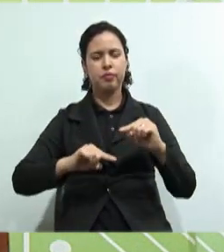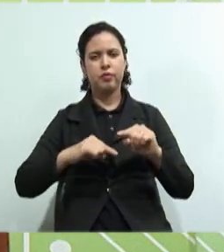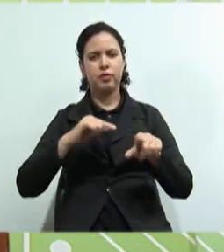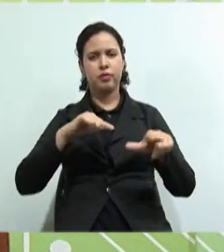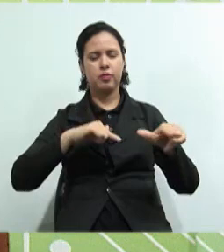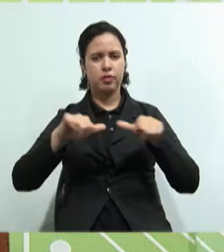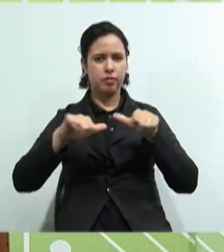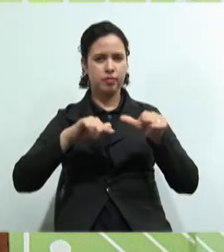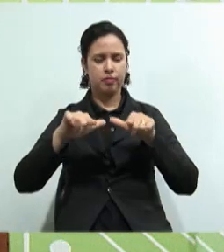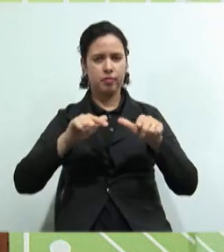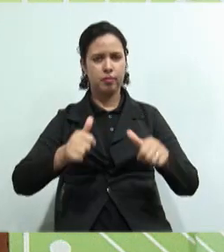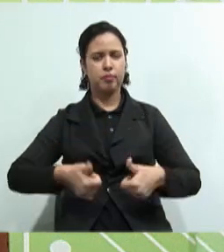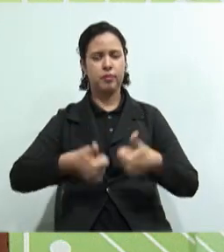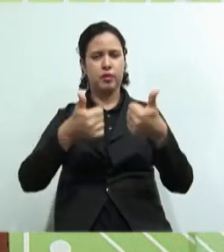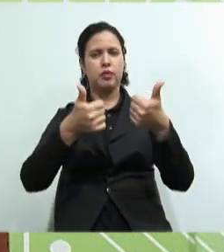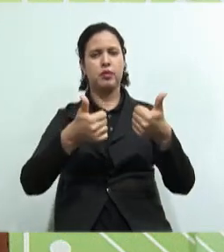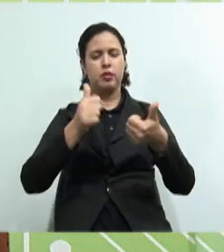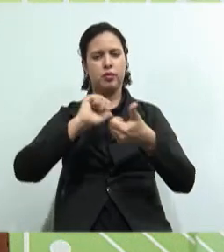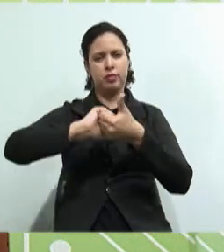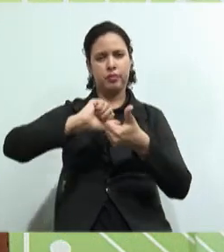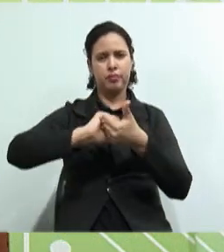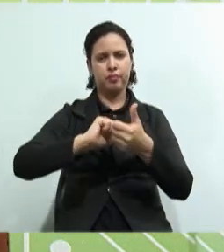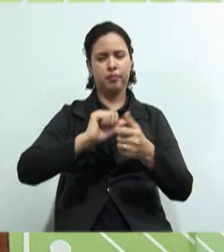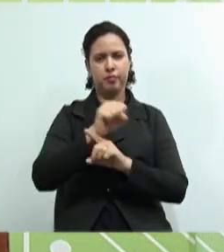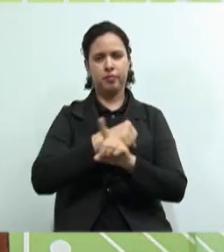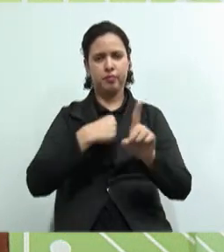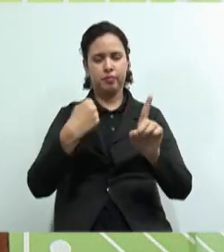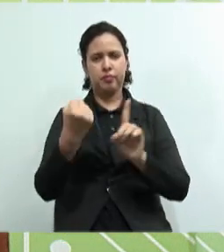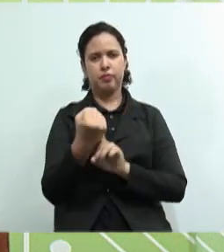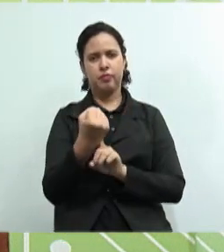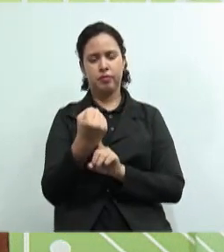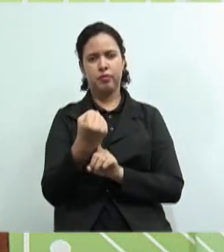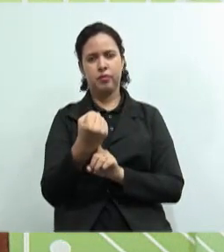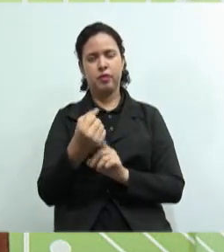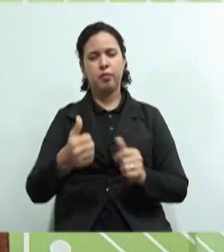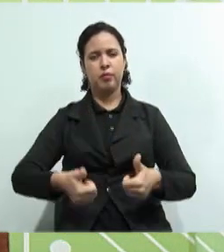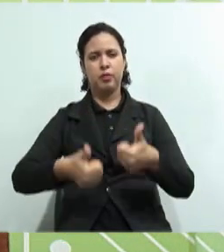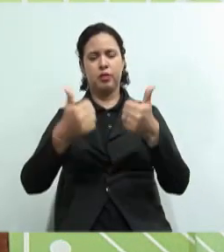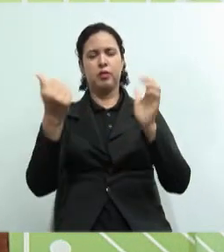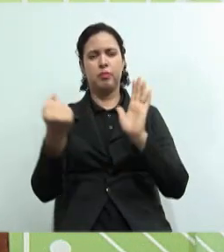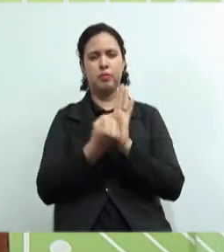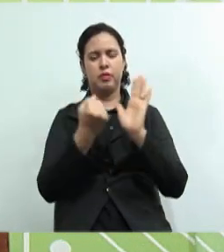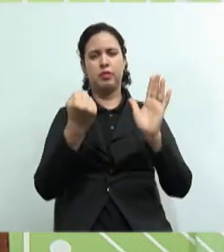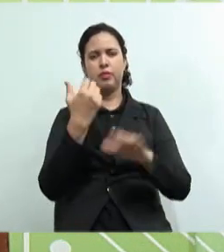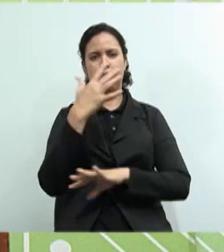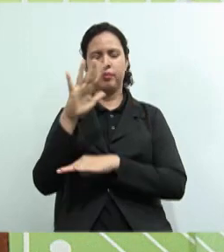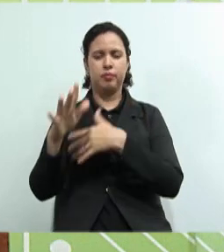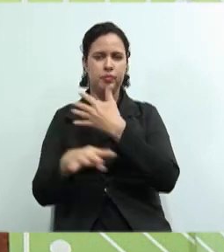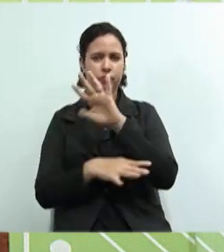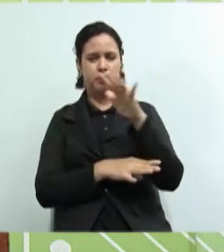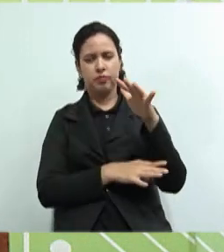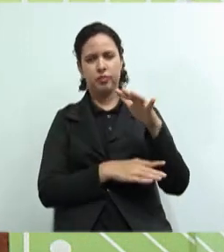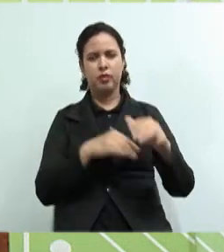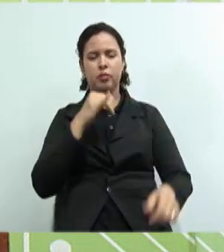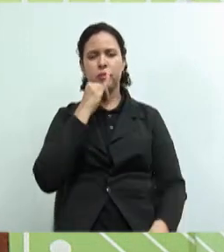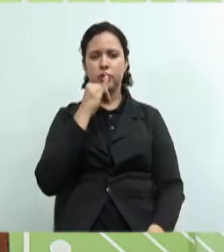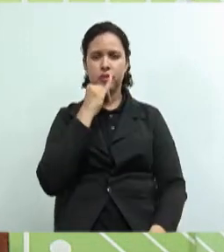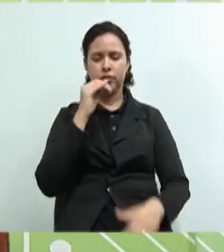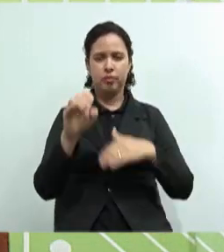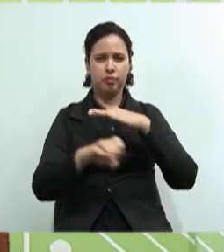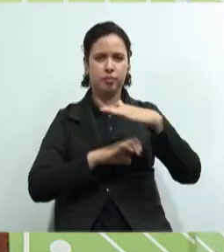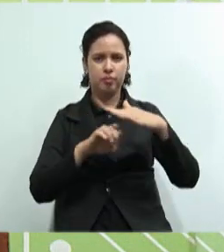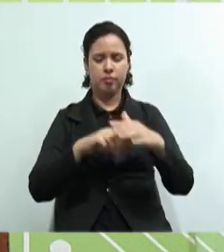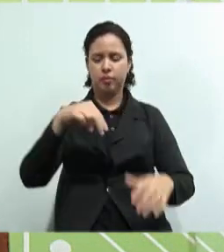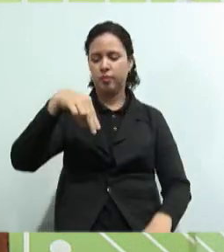que melhora a qualidade da sociedade e que tem um melhor impacto ambiental. Por exemplo, a empresa de cosméticos da Natura, que já